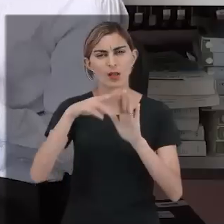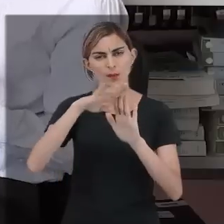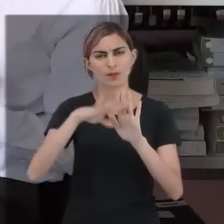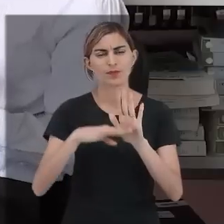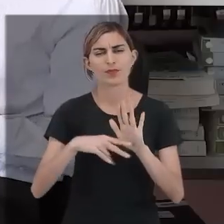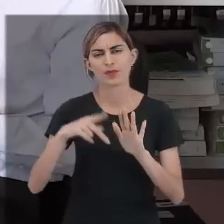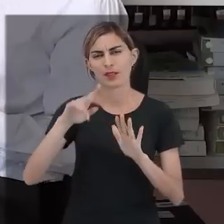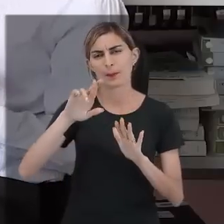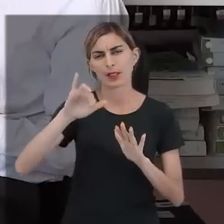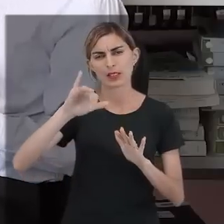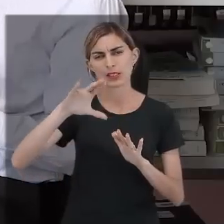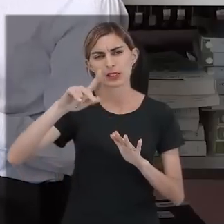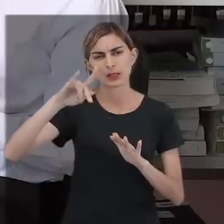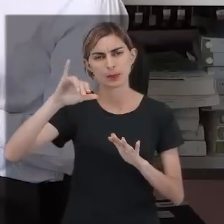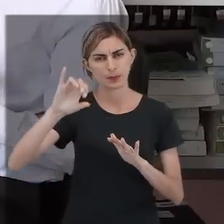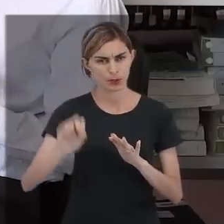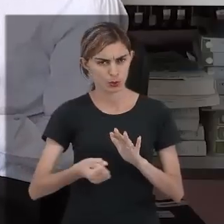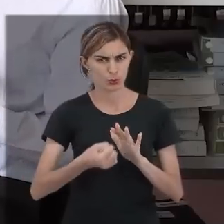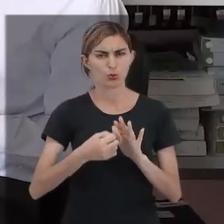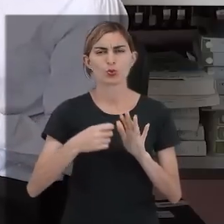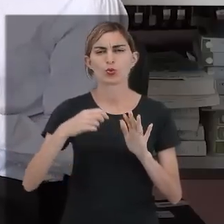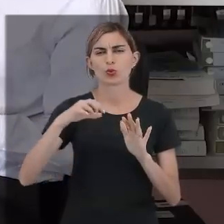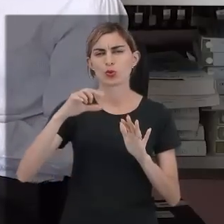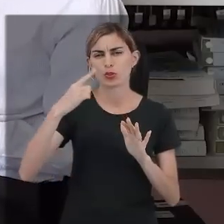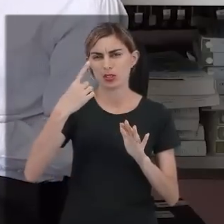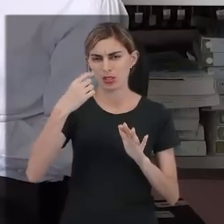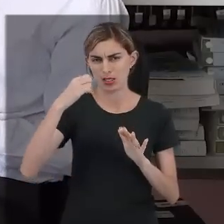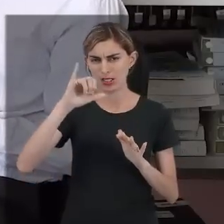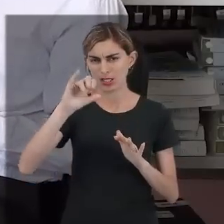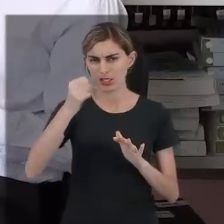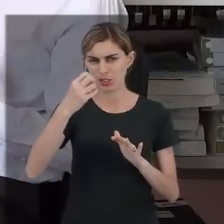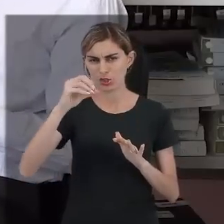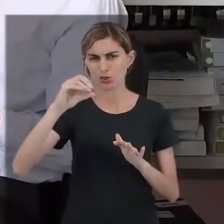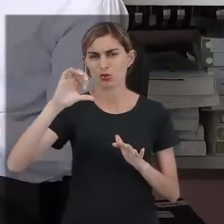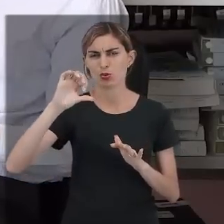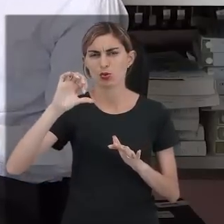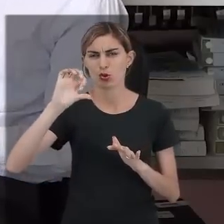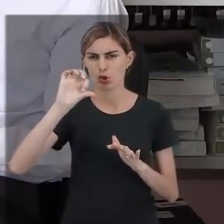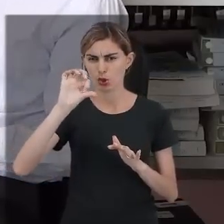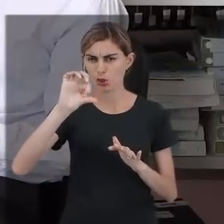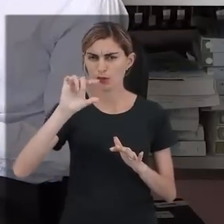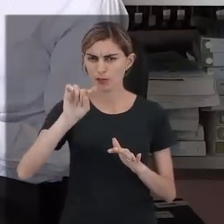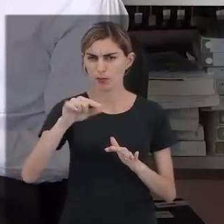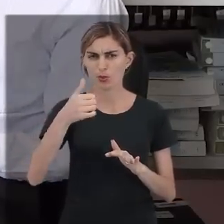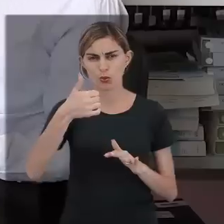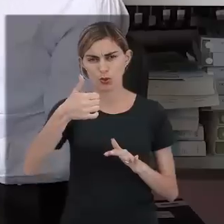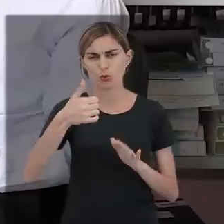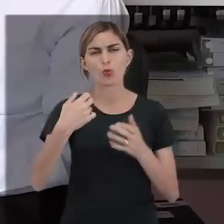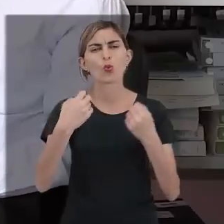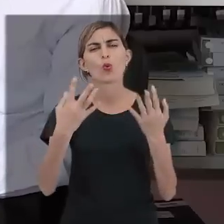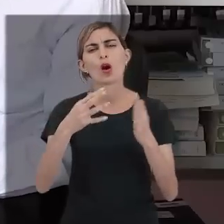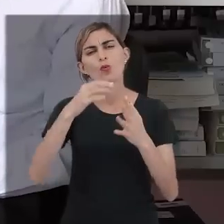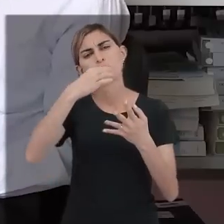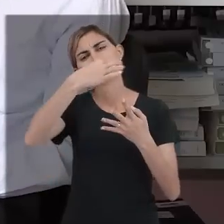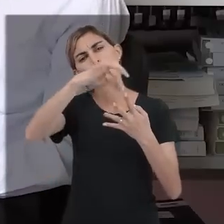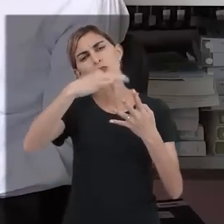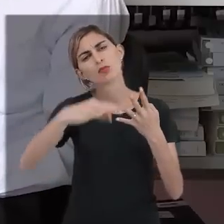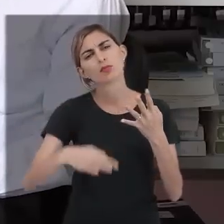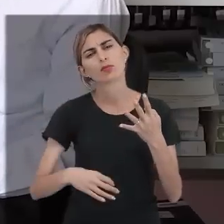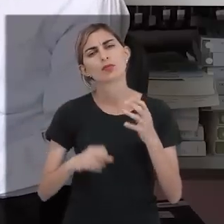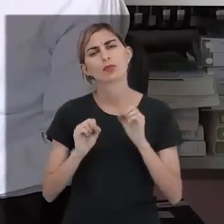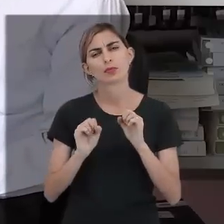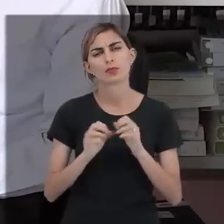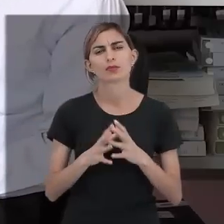nessa última versão que foi apresentada da ISO 9001-2015. Quais seriam esses princípios? A senhora poderia citar? Poderia,